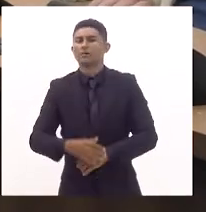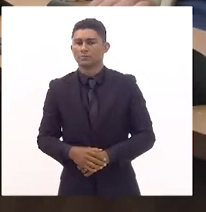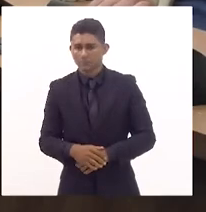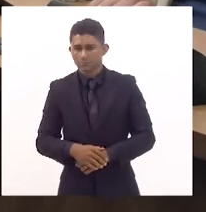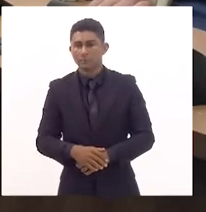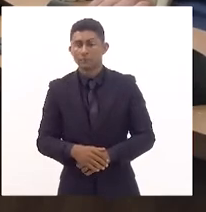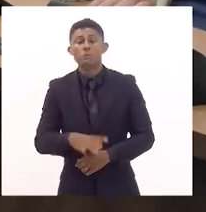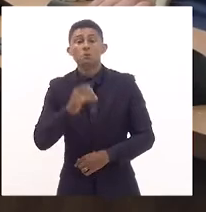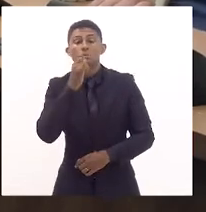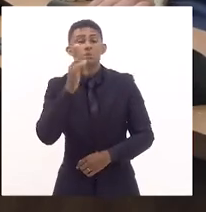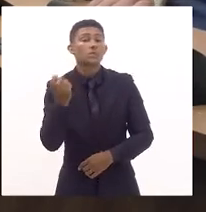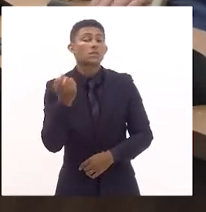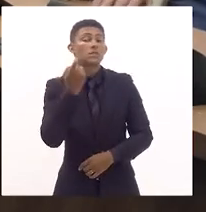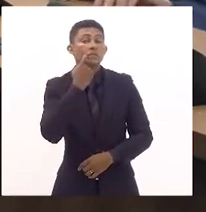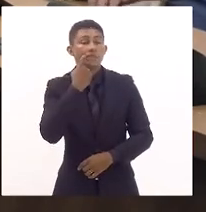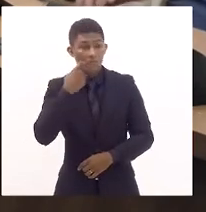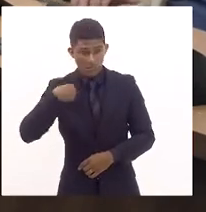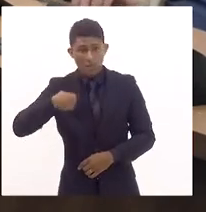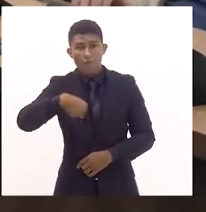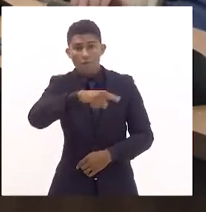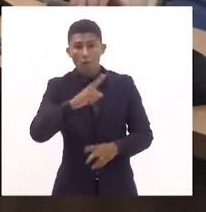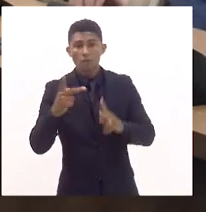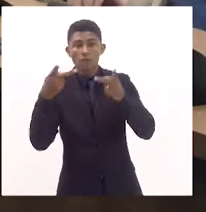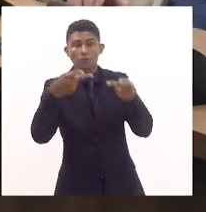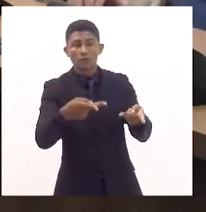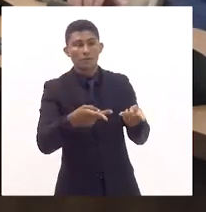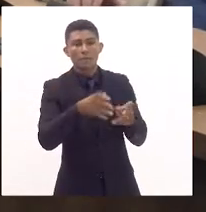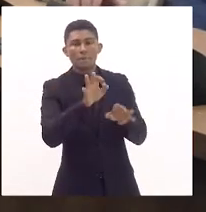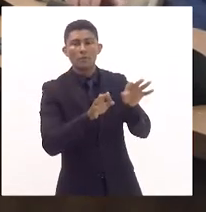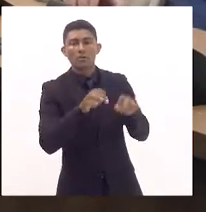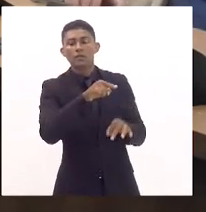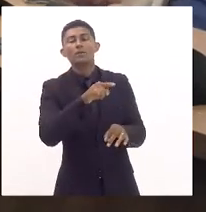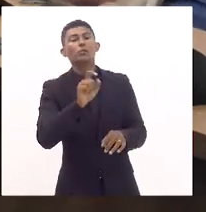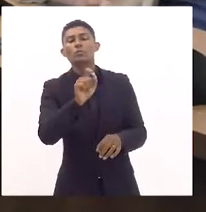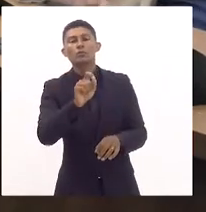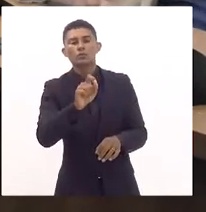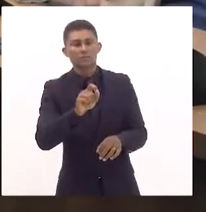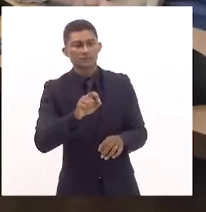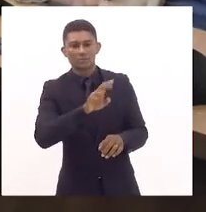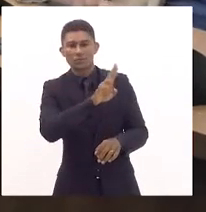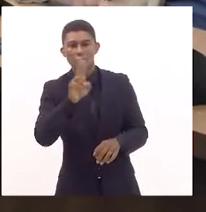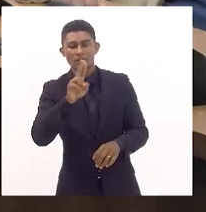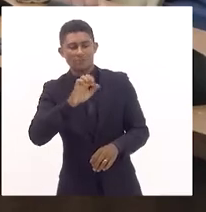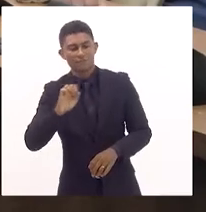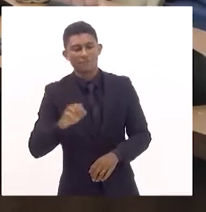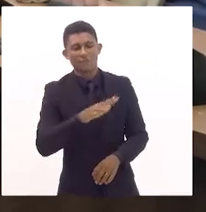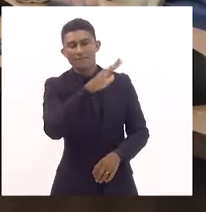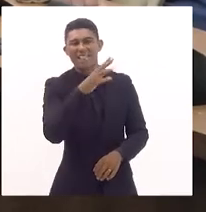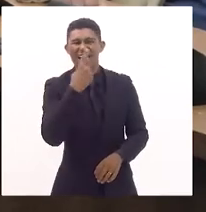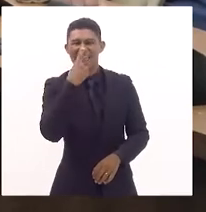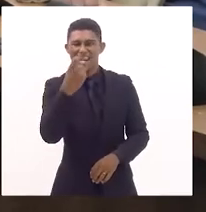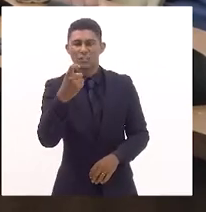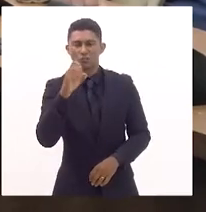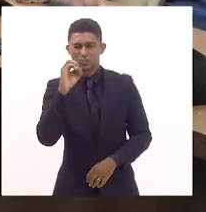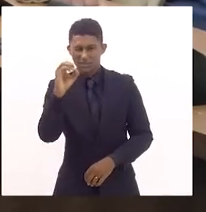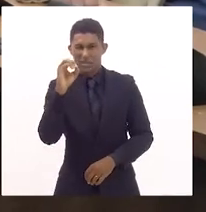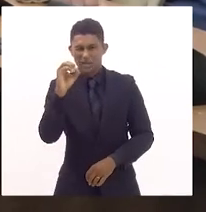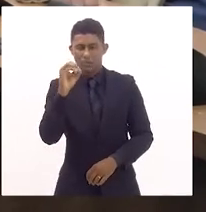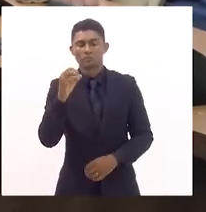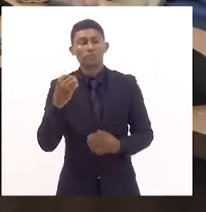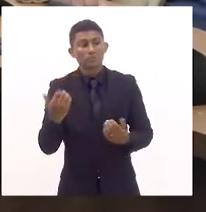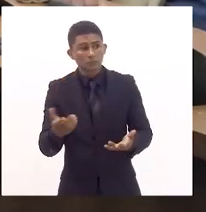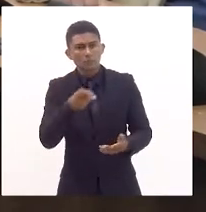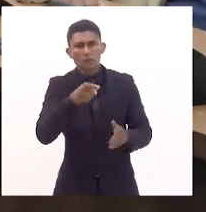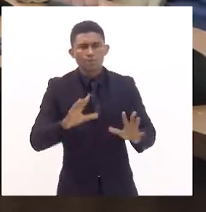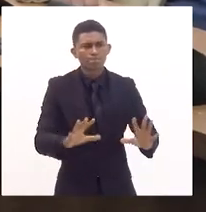exemplo, sexta-feira, vou visitar um projeto chamado Favela Lixo Zero, que promove a